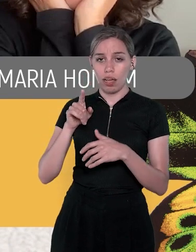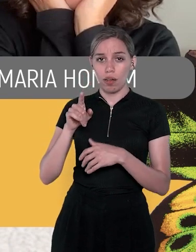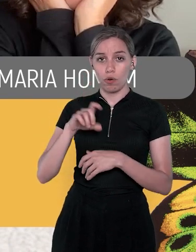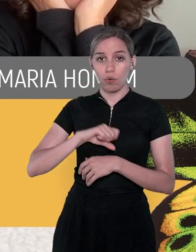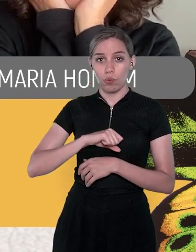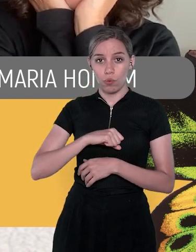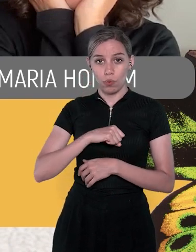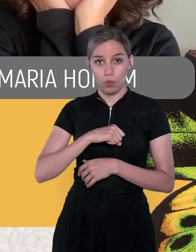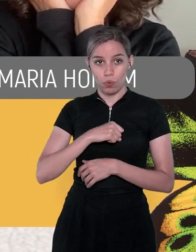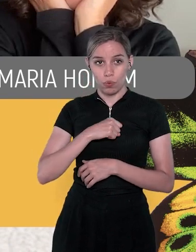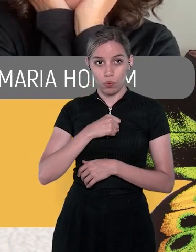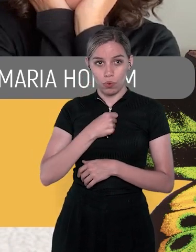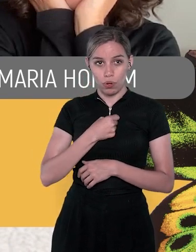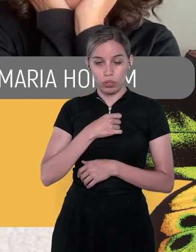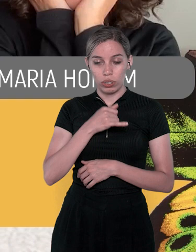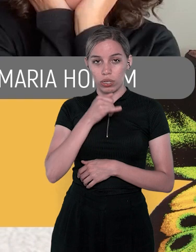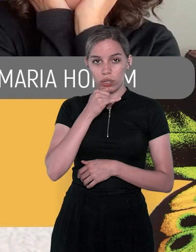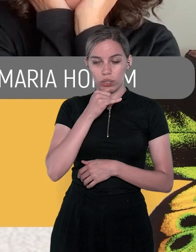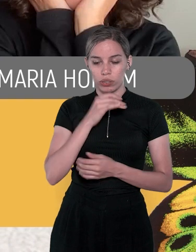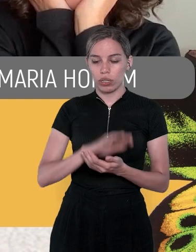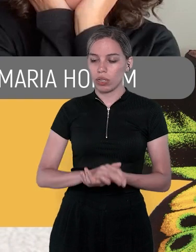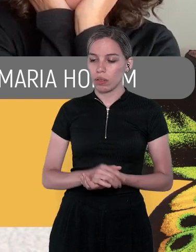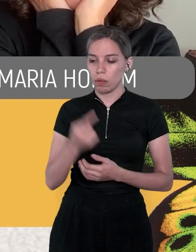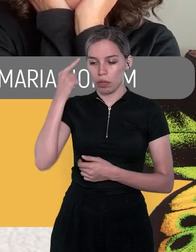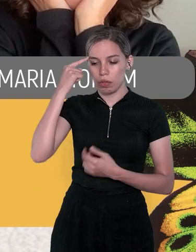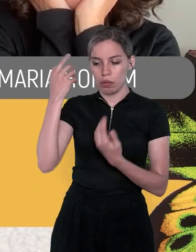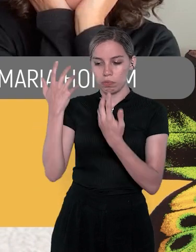pensar isso quando a minha mulher